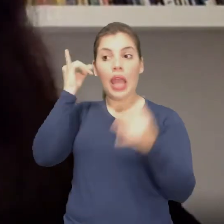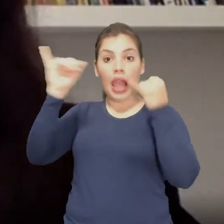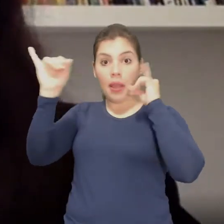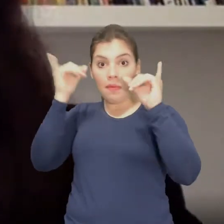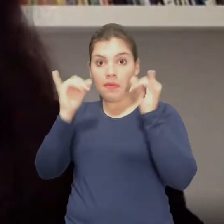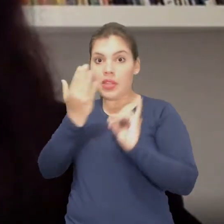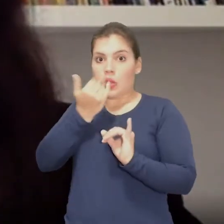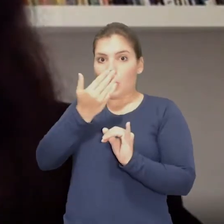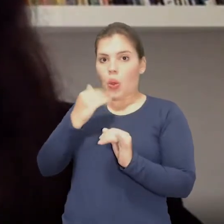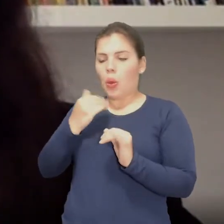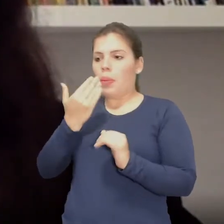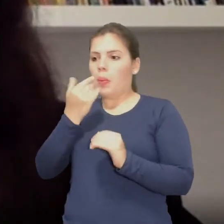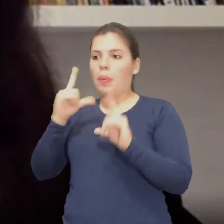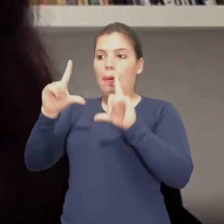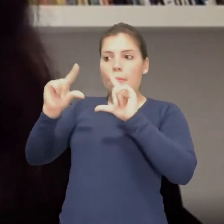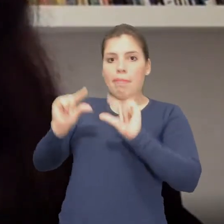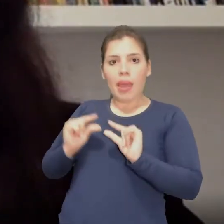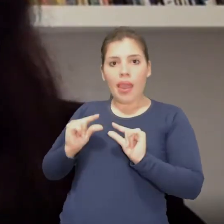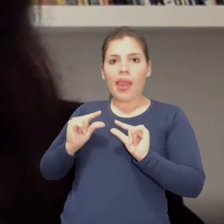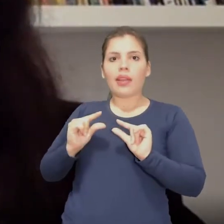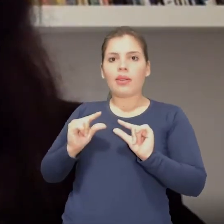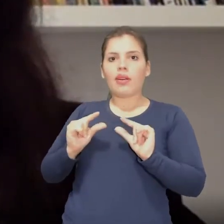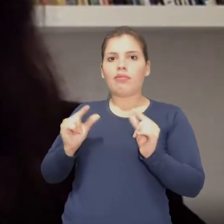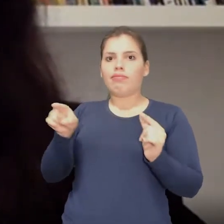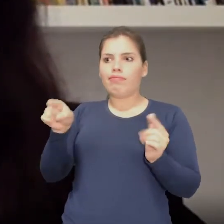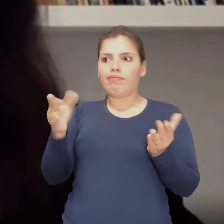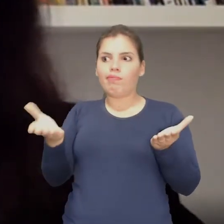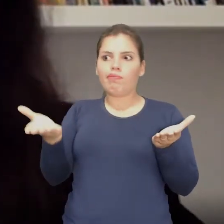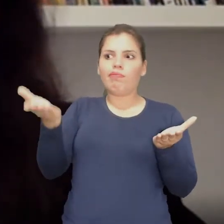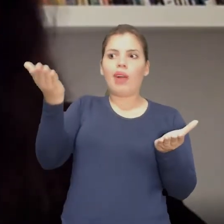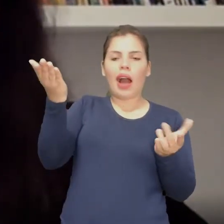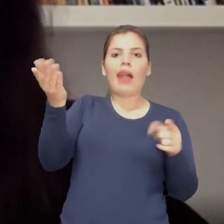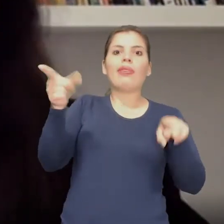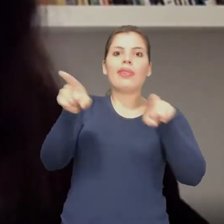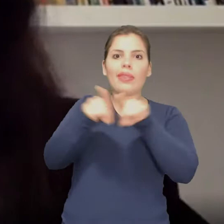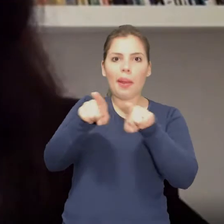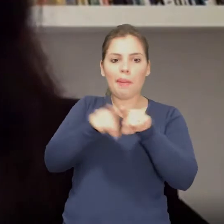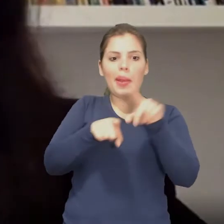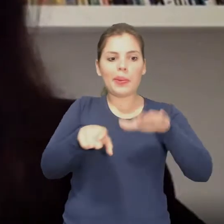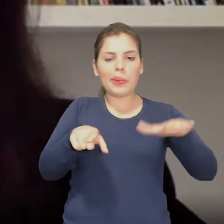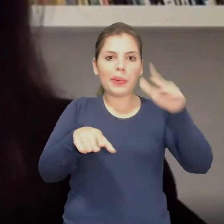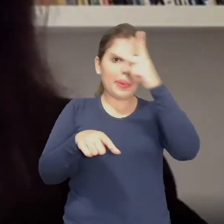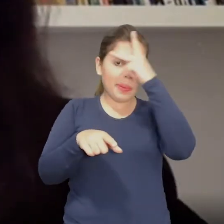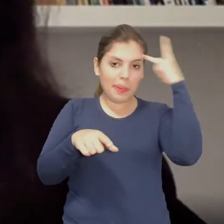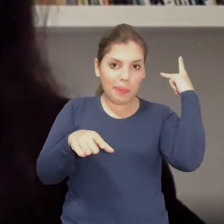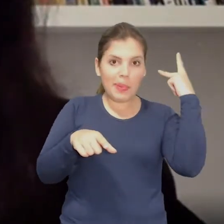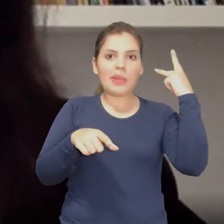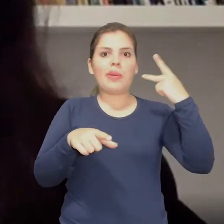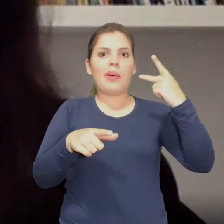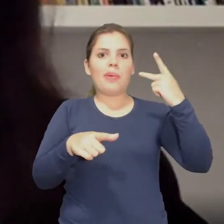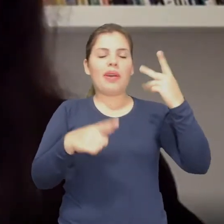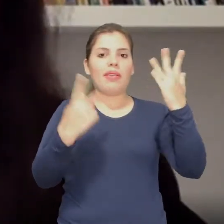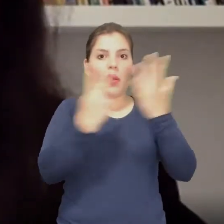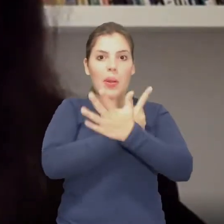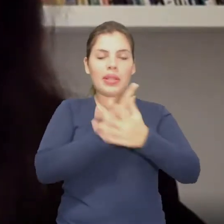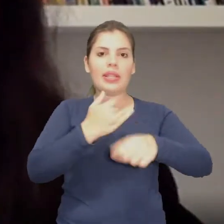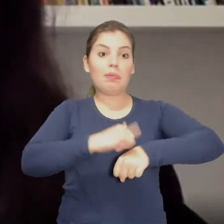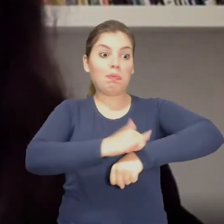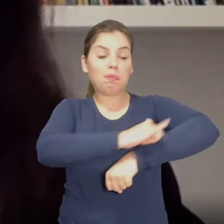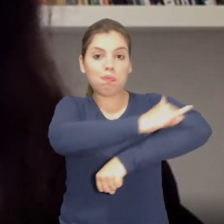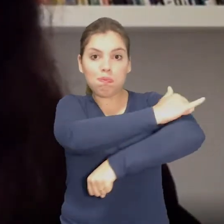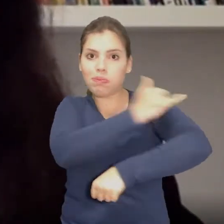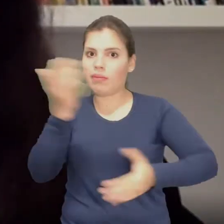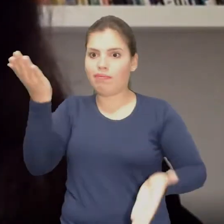população está fazendo muita dieta. E, embora isso pareça absurdo, do ponto de vista evolutivo, é